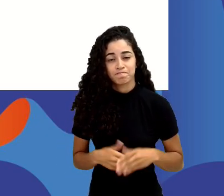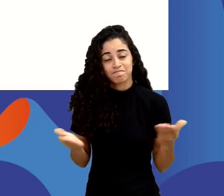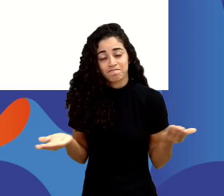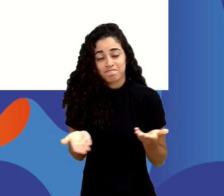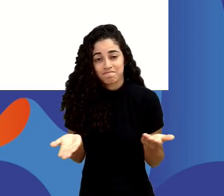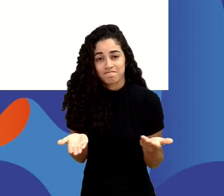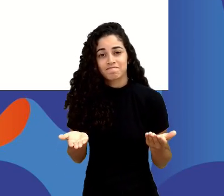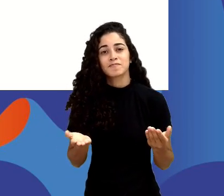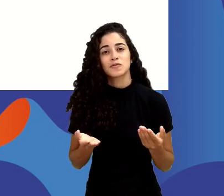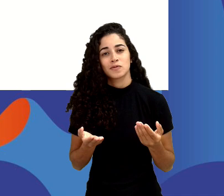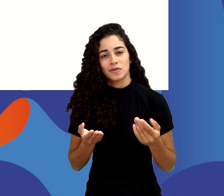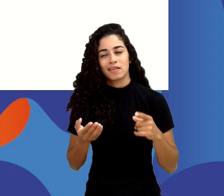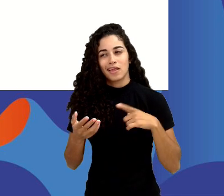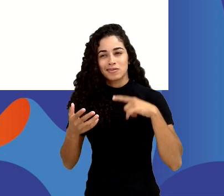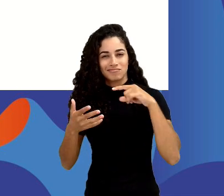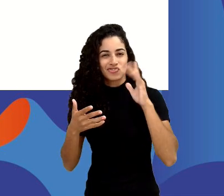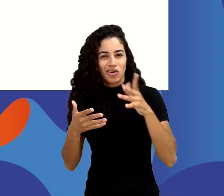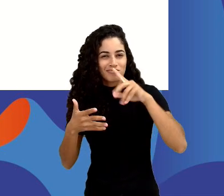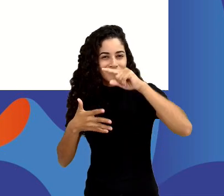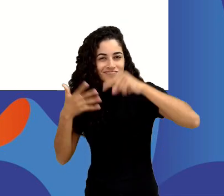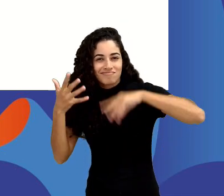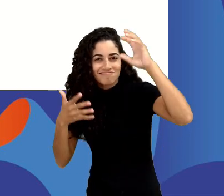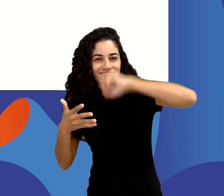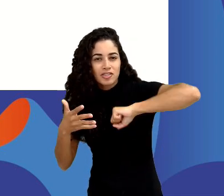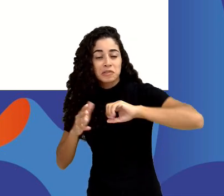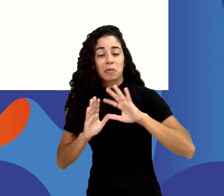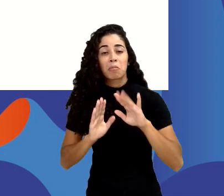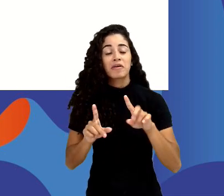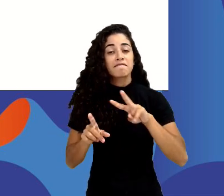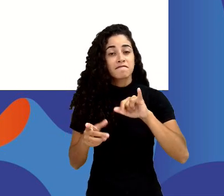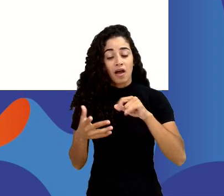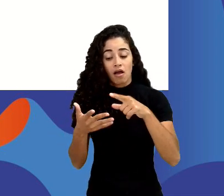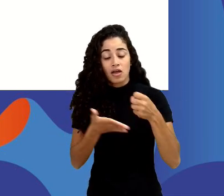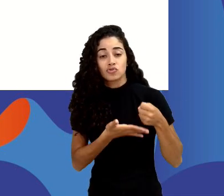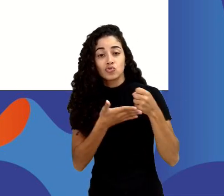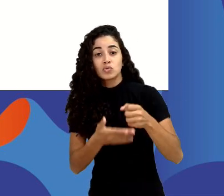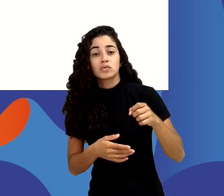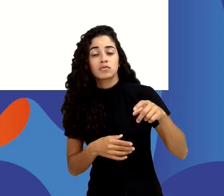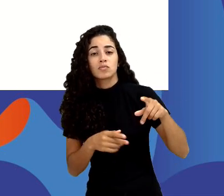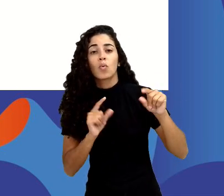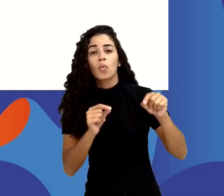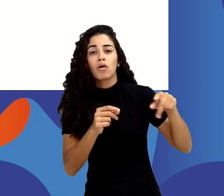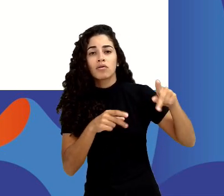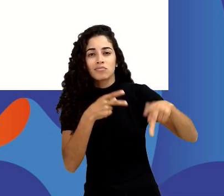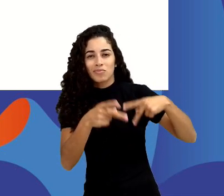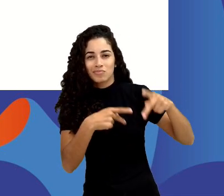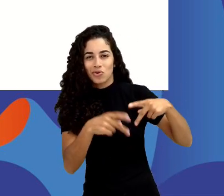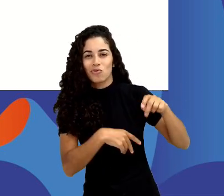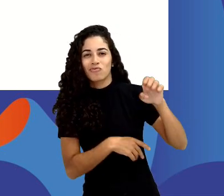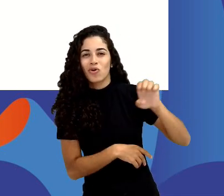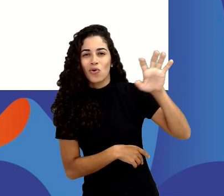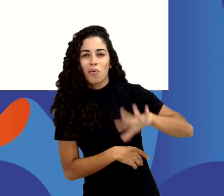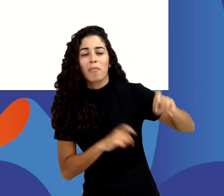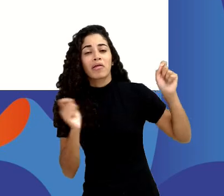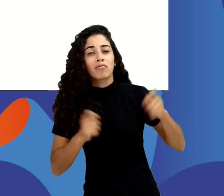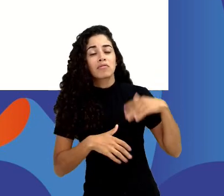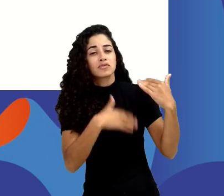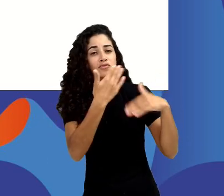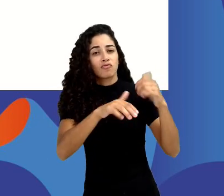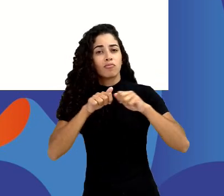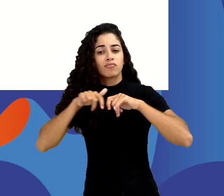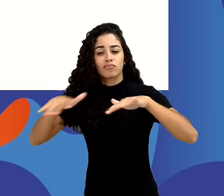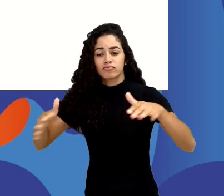fim, junto aí, vai contribuir para que os europeus eles pudessem desenvolver esse processo de